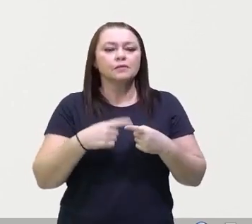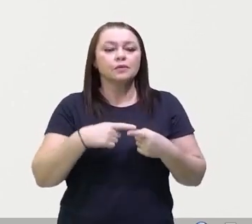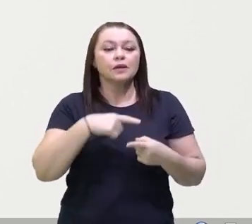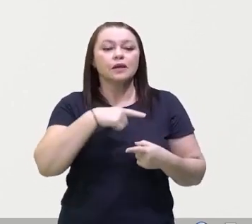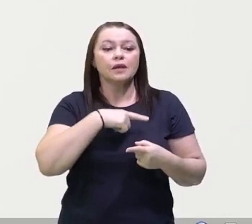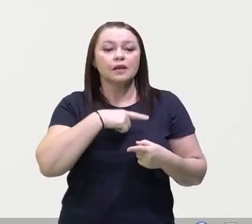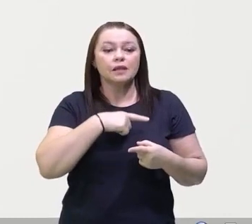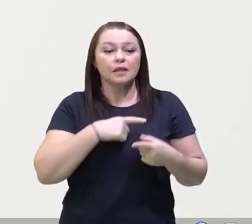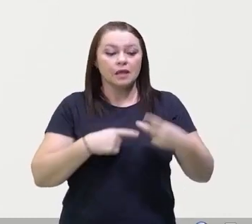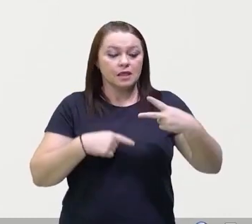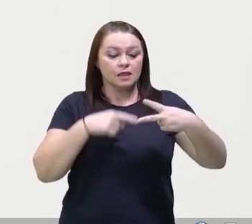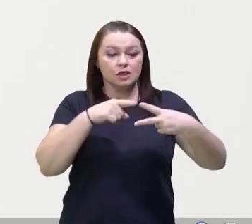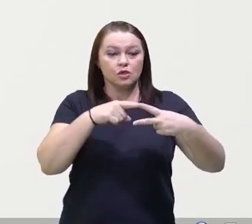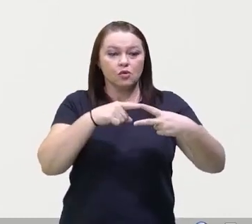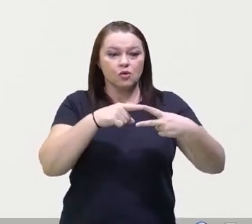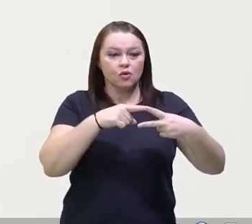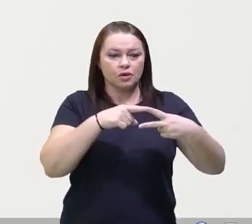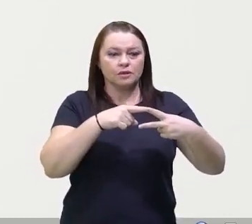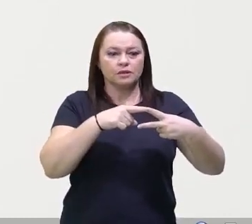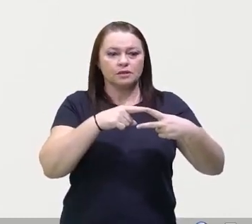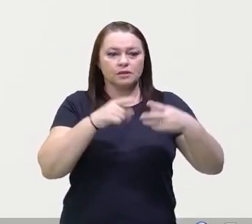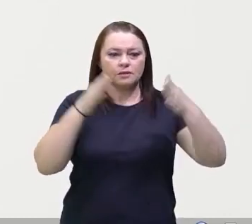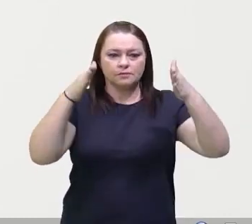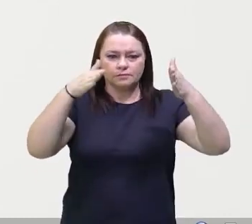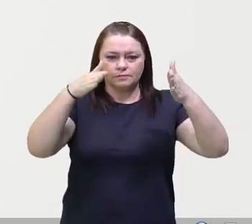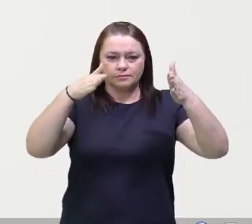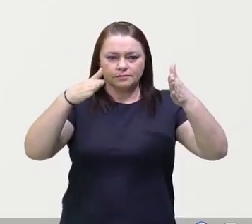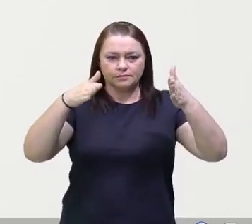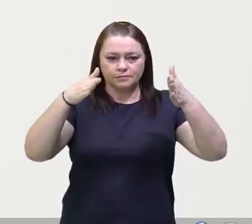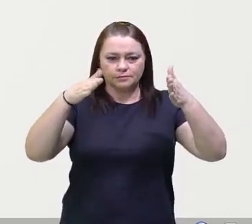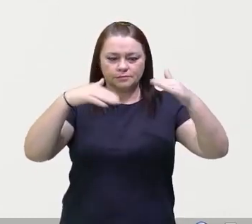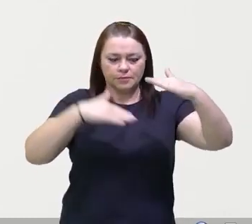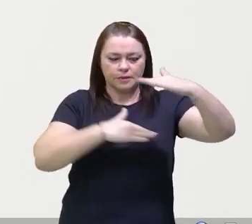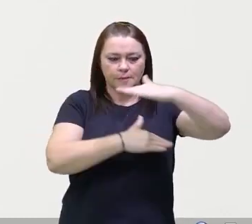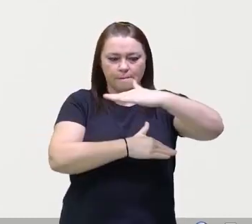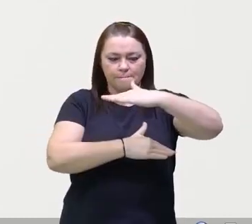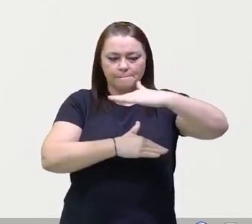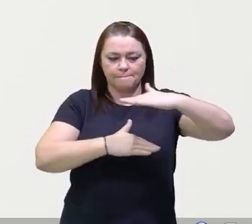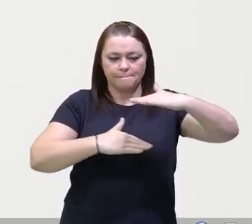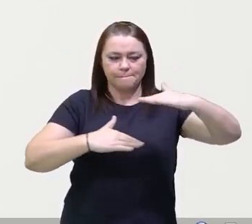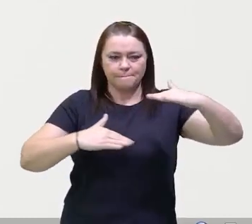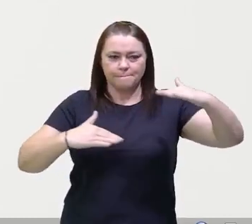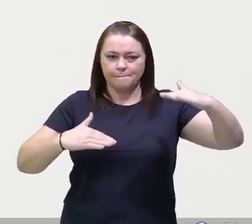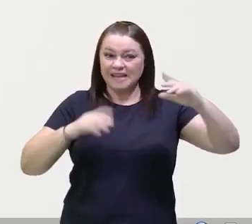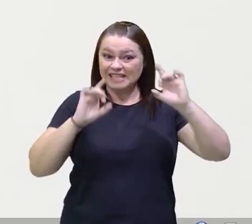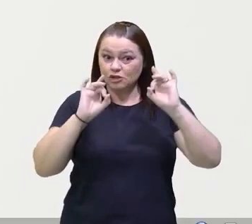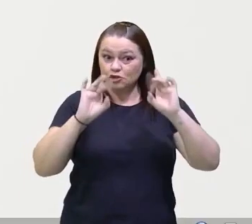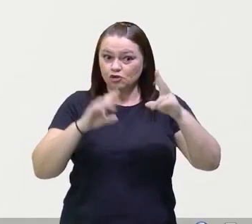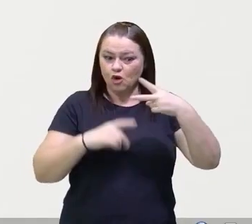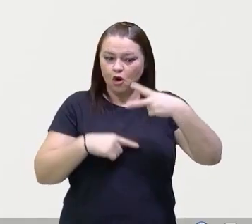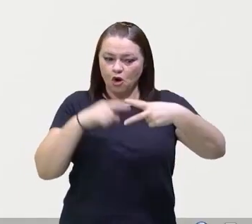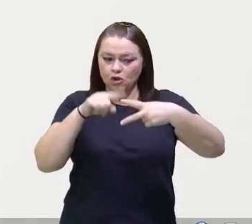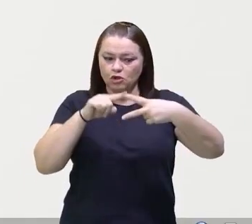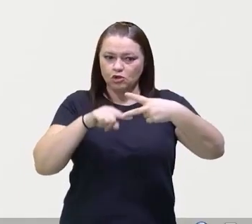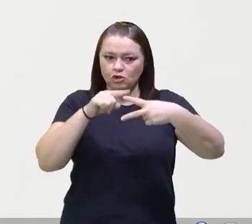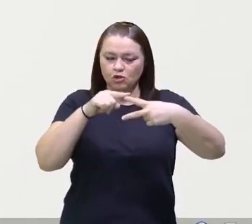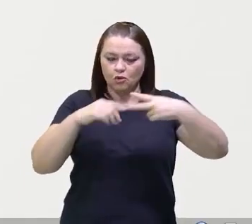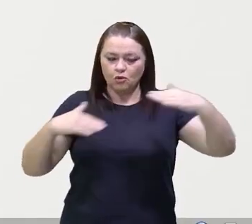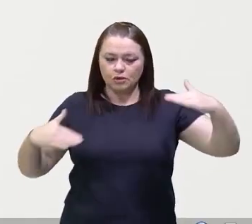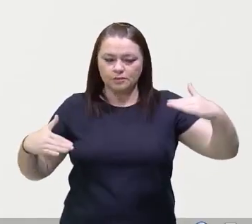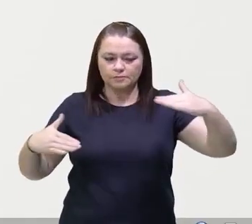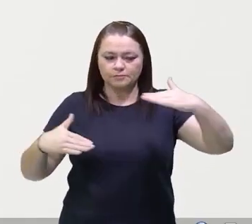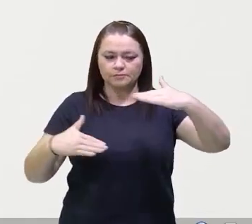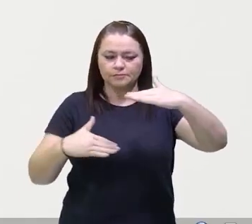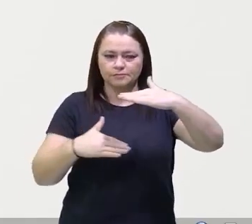possui 2 lados opostos paralelos. Apenas 2 lados opostos